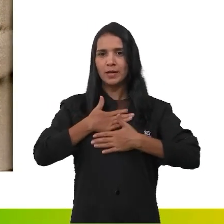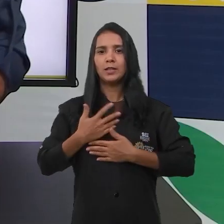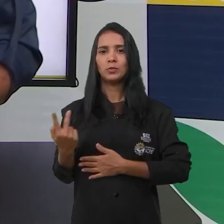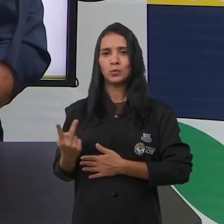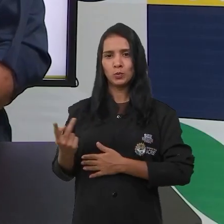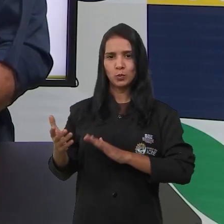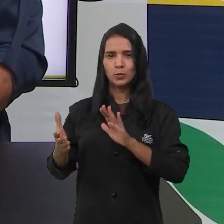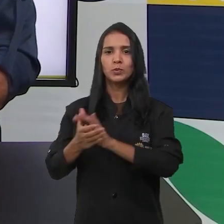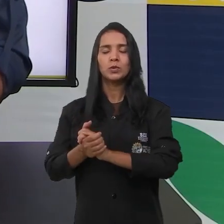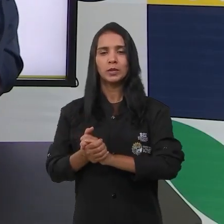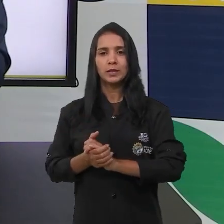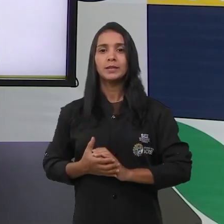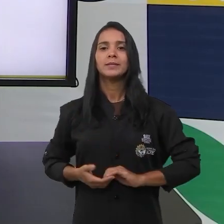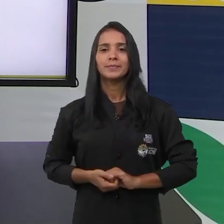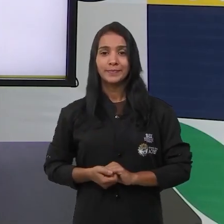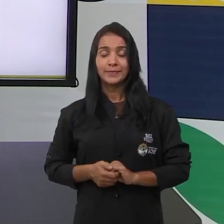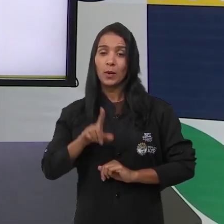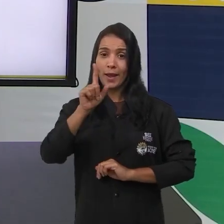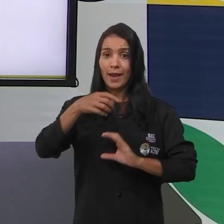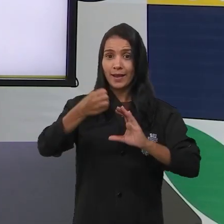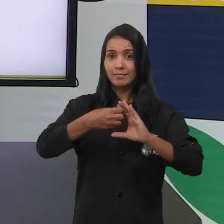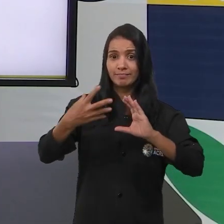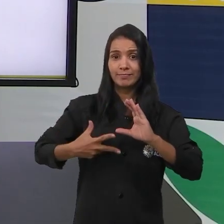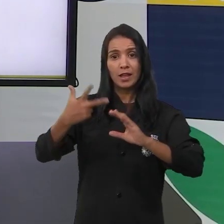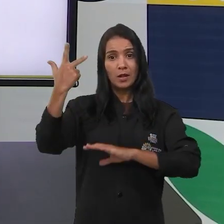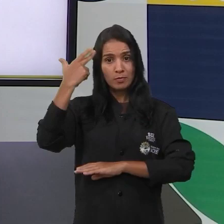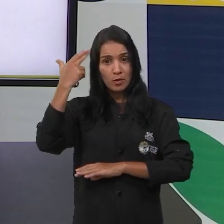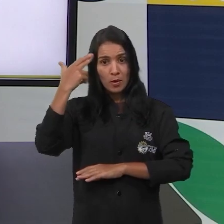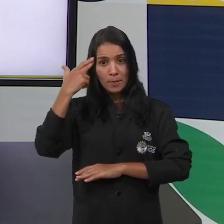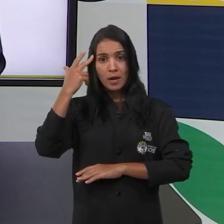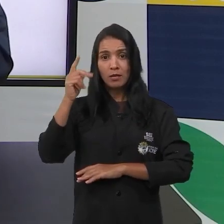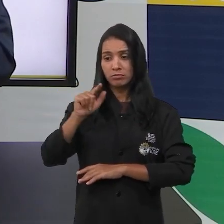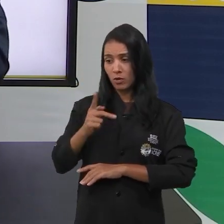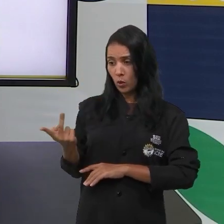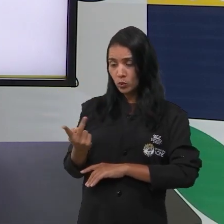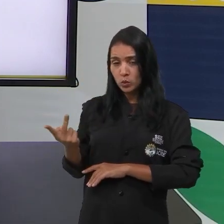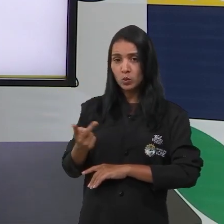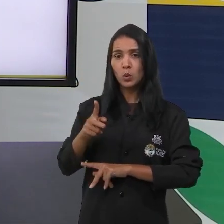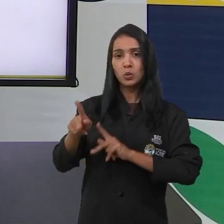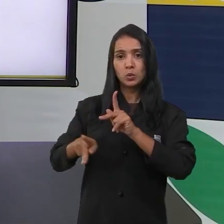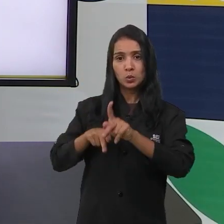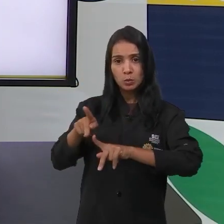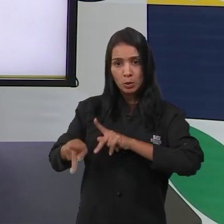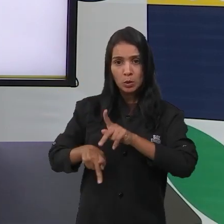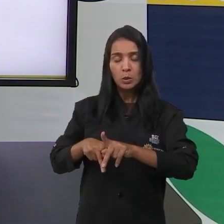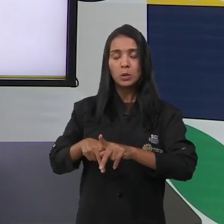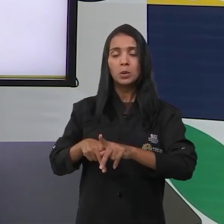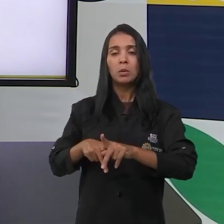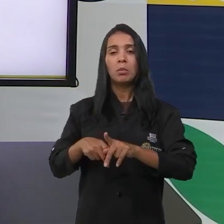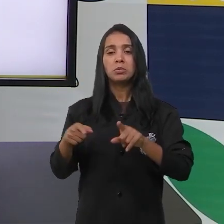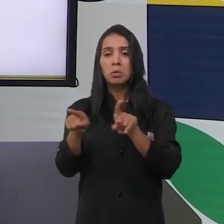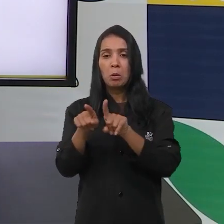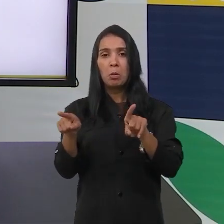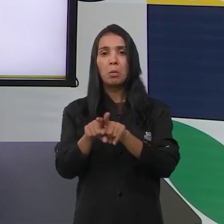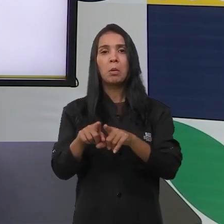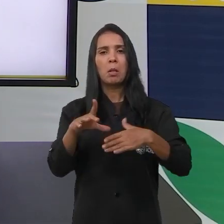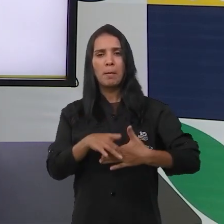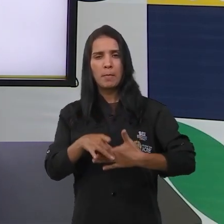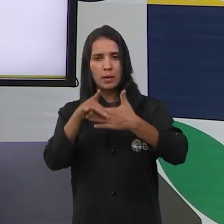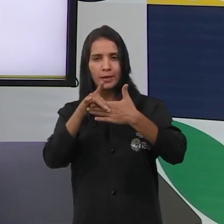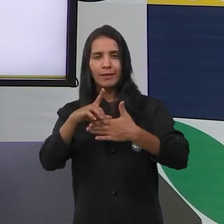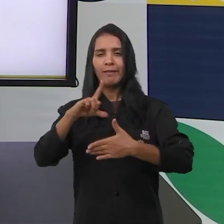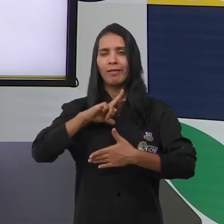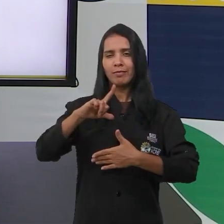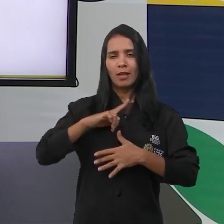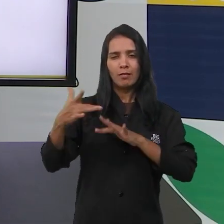é característica comum desses políticos paternalistas ter todo aquele carinho carismático, né, com